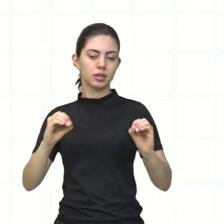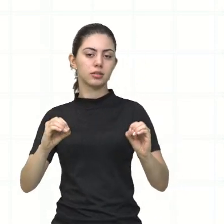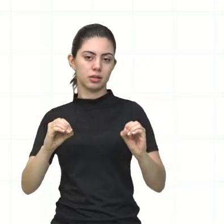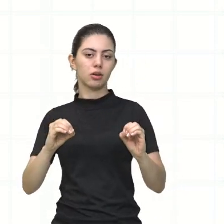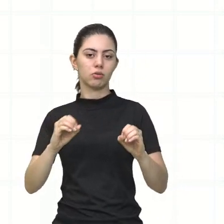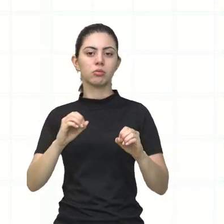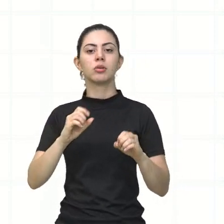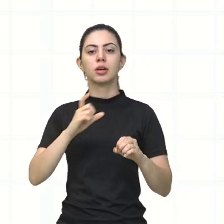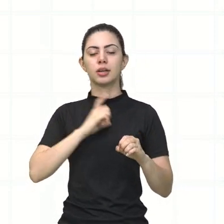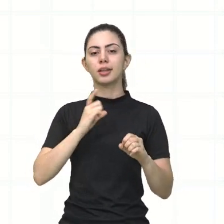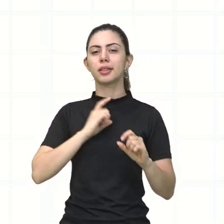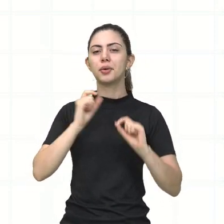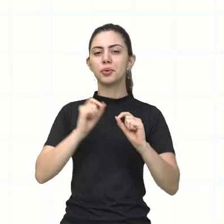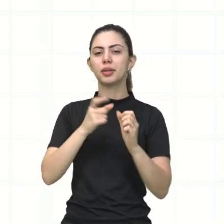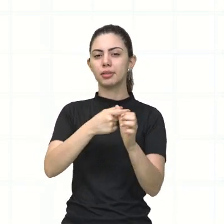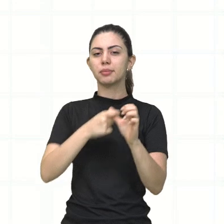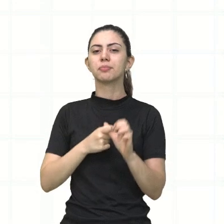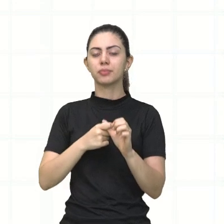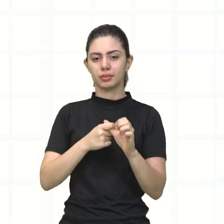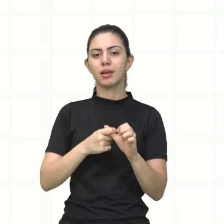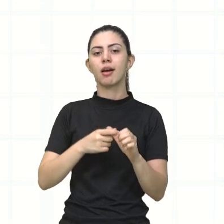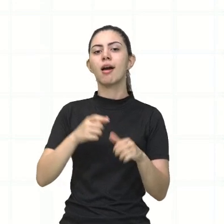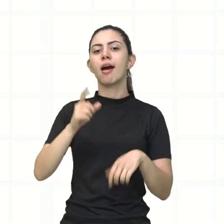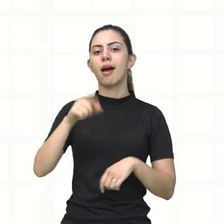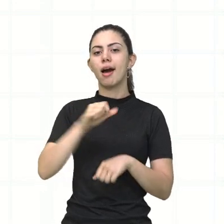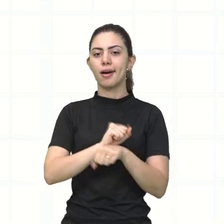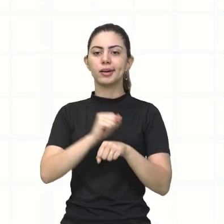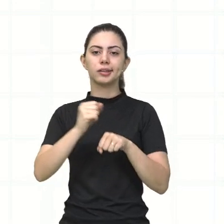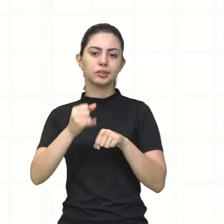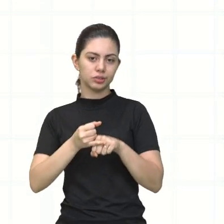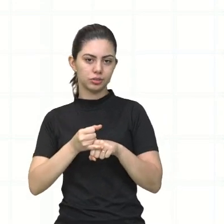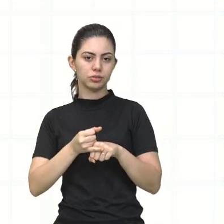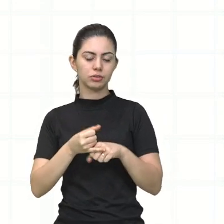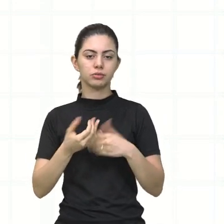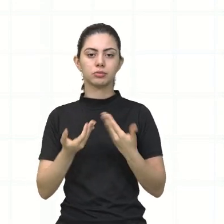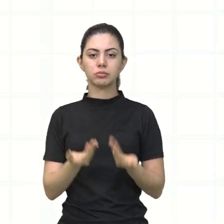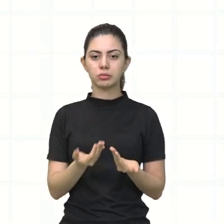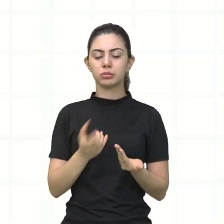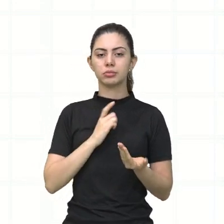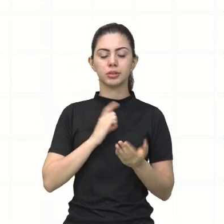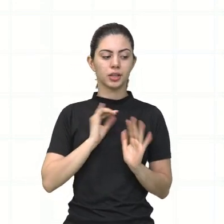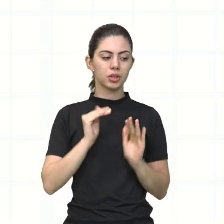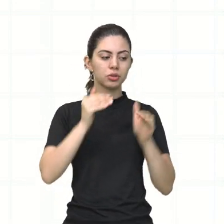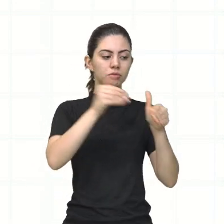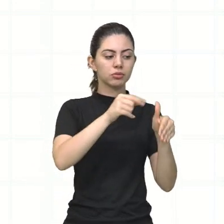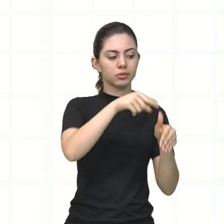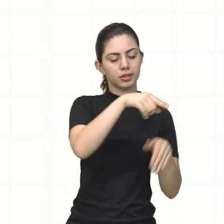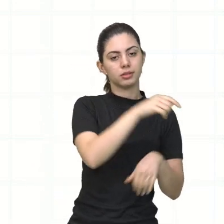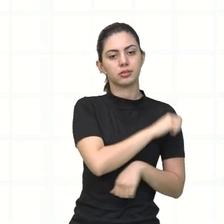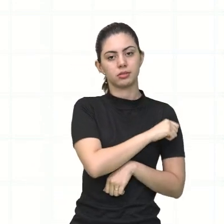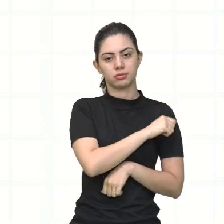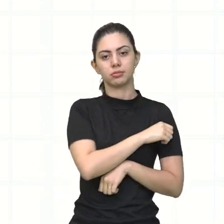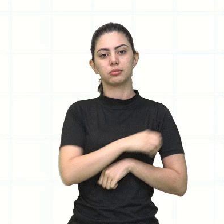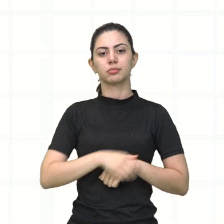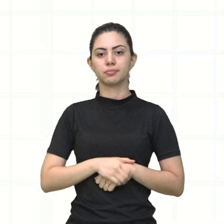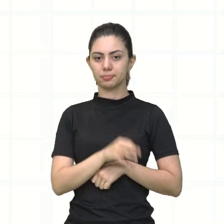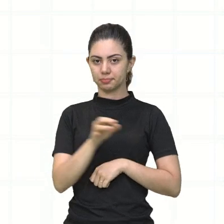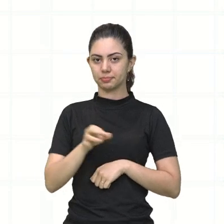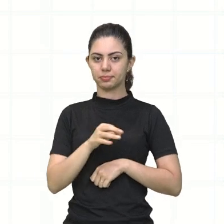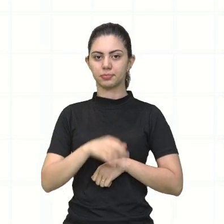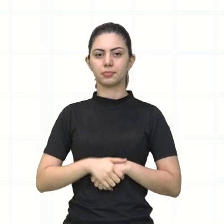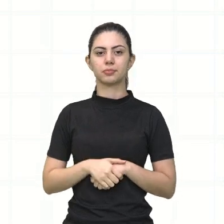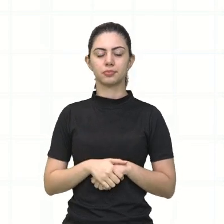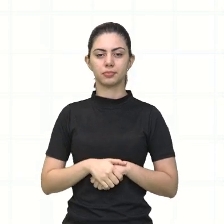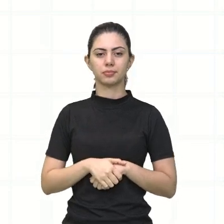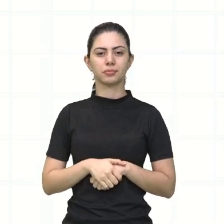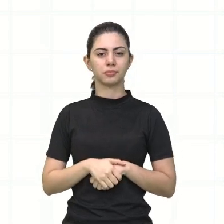os que estudam com dedicação. Eu estou restringindo esse significado, por isso ela é restritiva, perfeito? Então, a gente